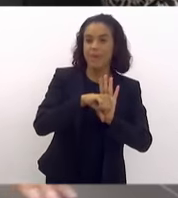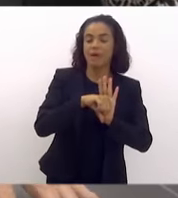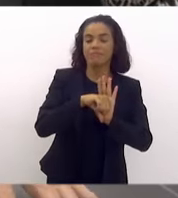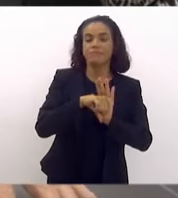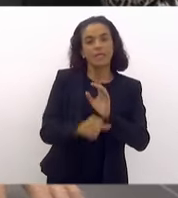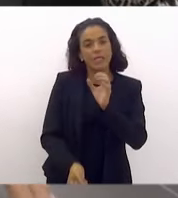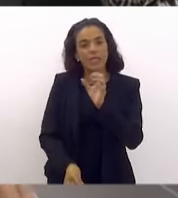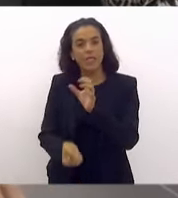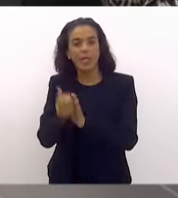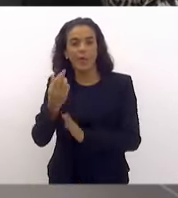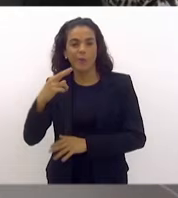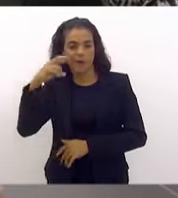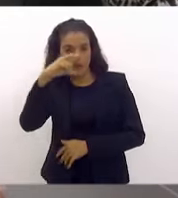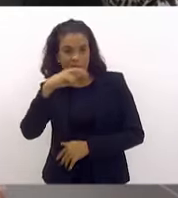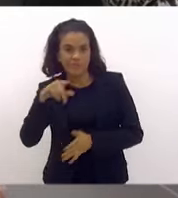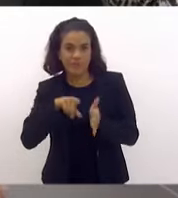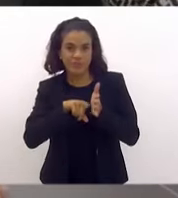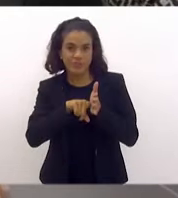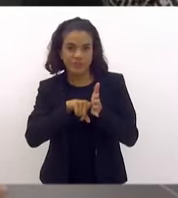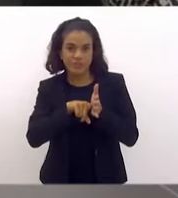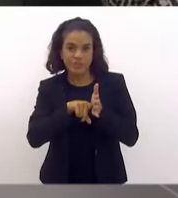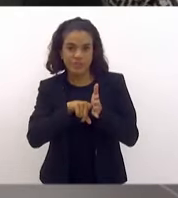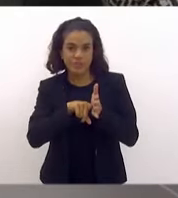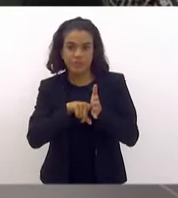uma investigação seja